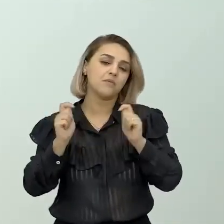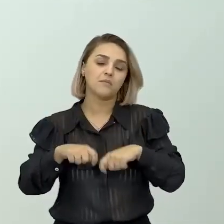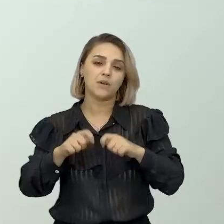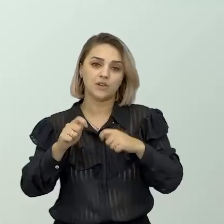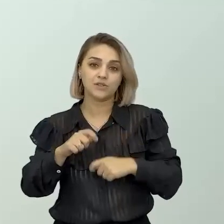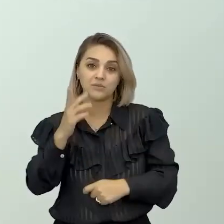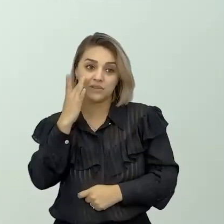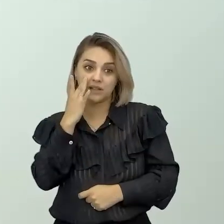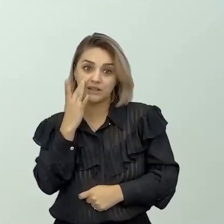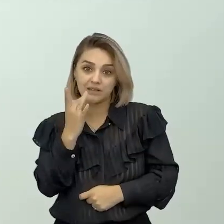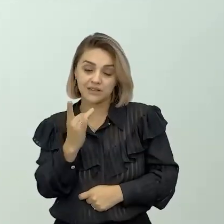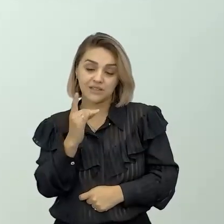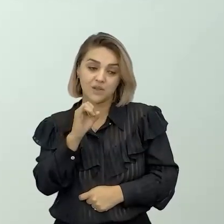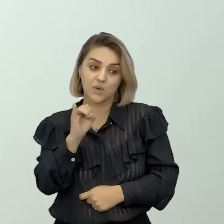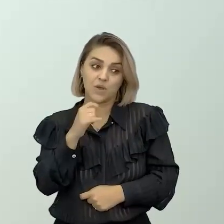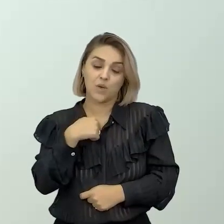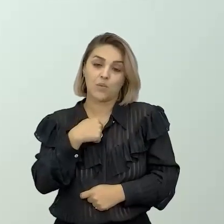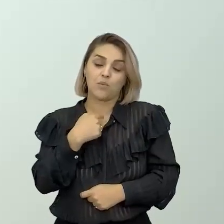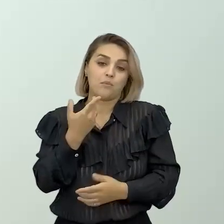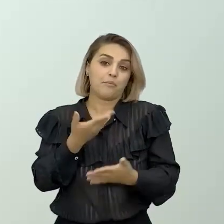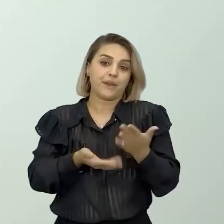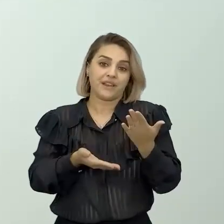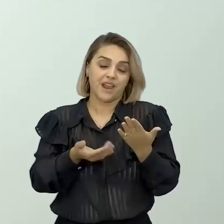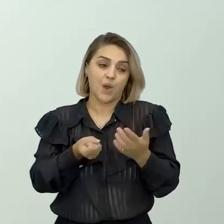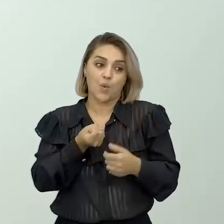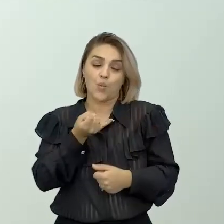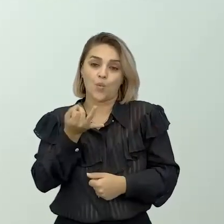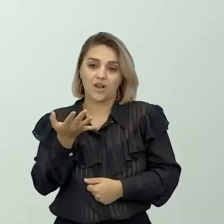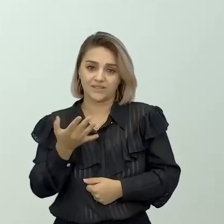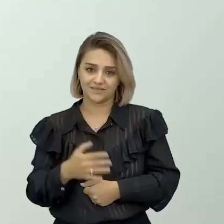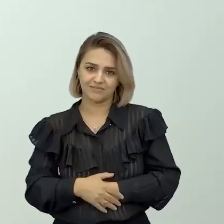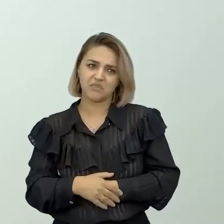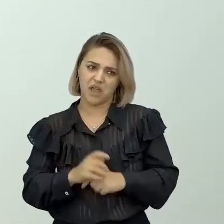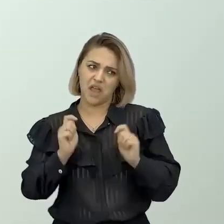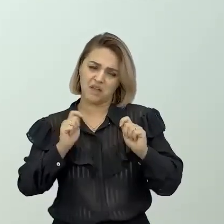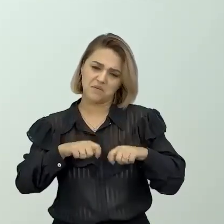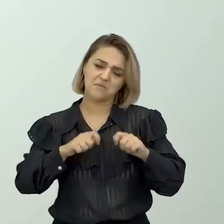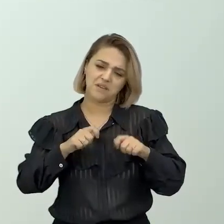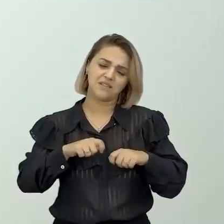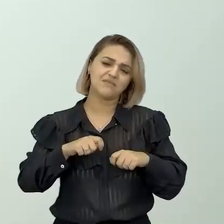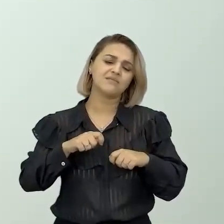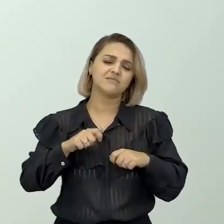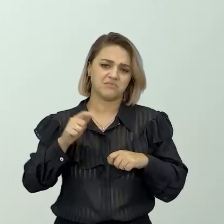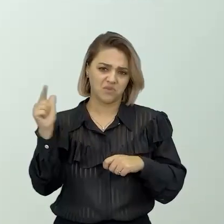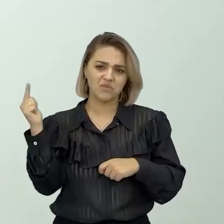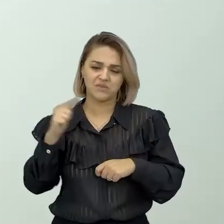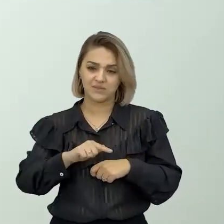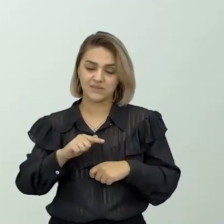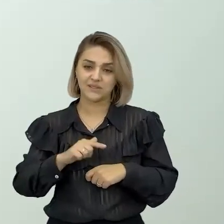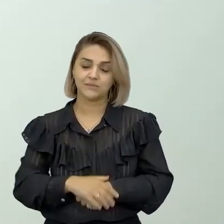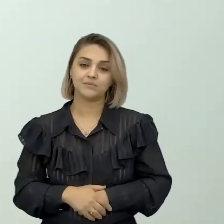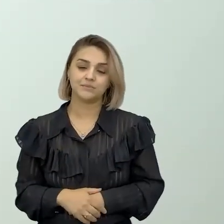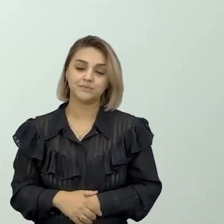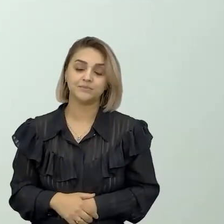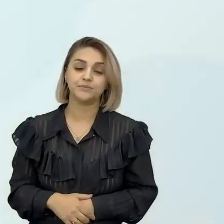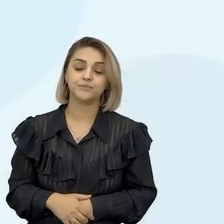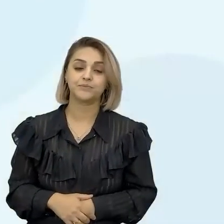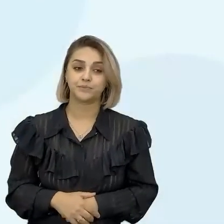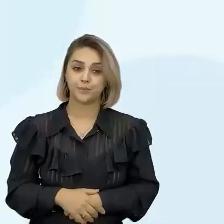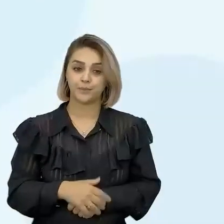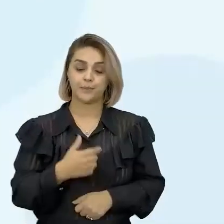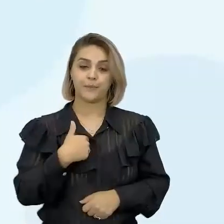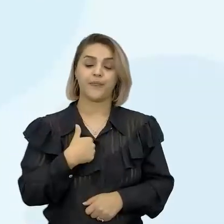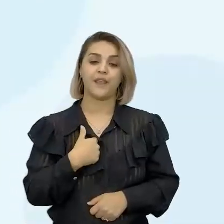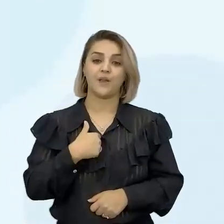que eu tô perdendo né se é que eu vou perder né Às vezes eu posso ganhar não você vai ter perdas né porque porque